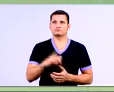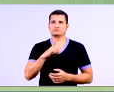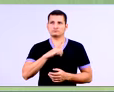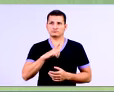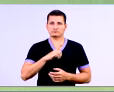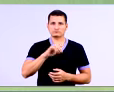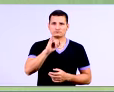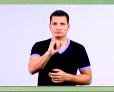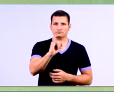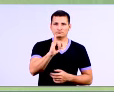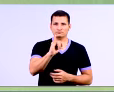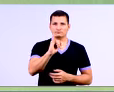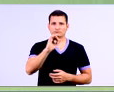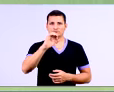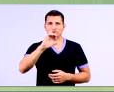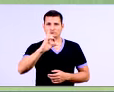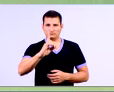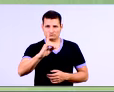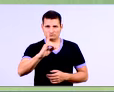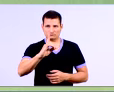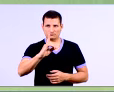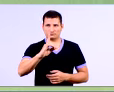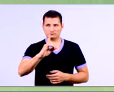ID, ID é identificação,